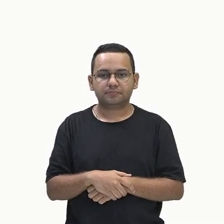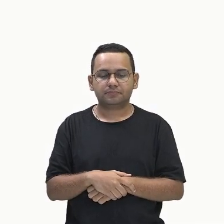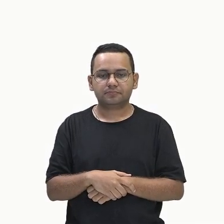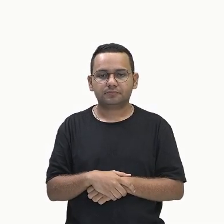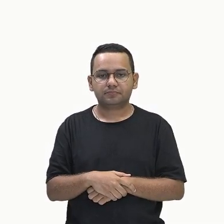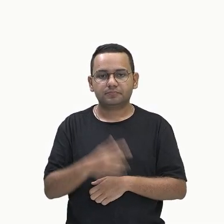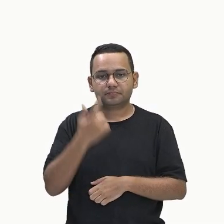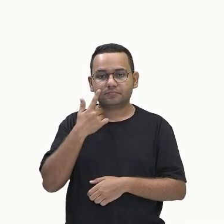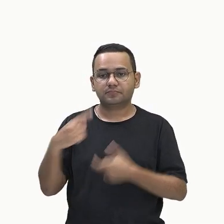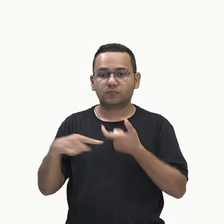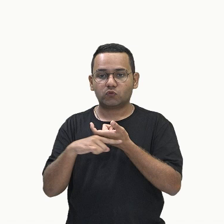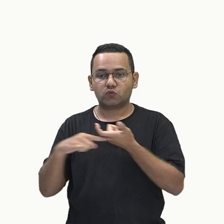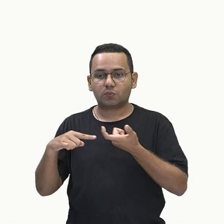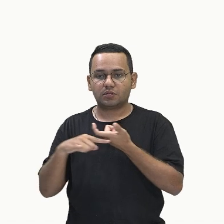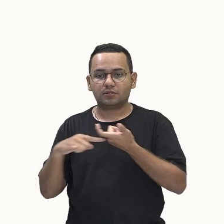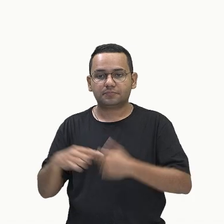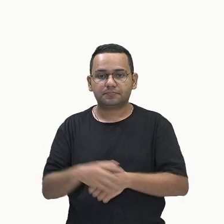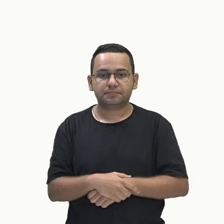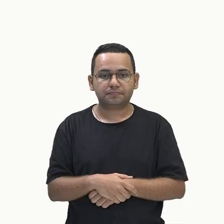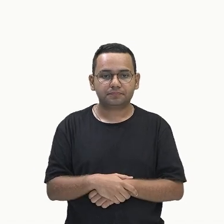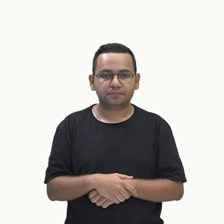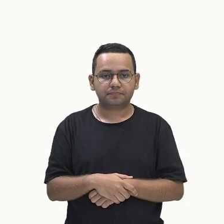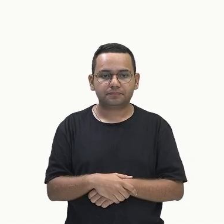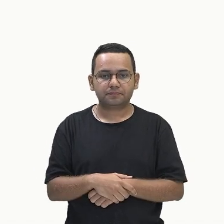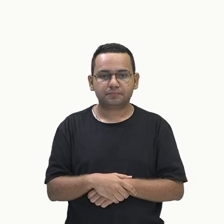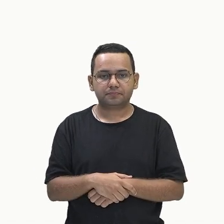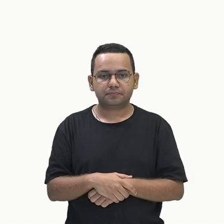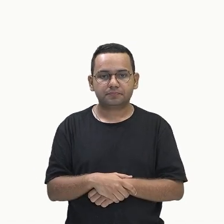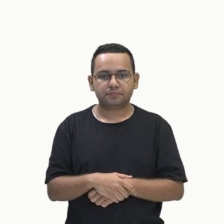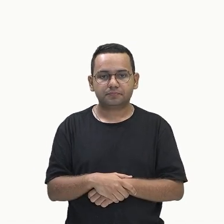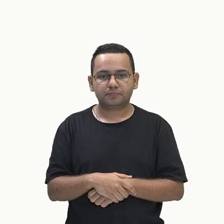aqui, receptores específicos